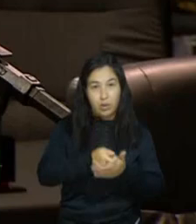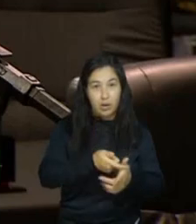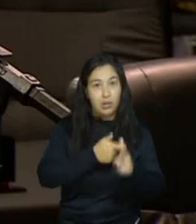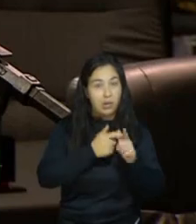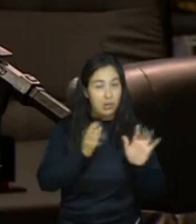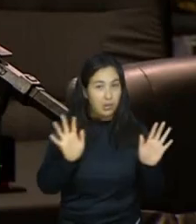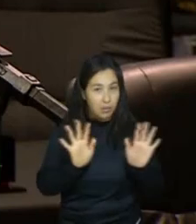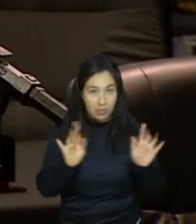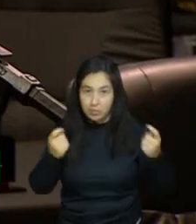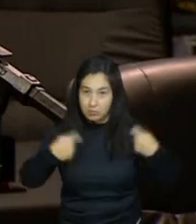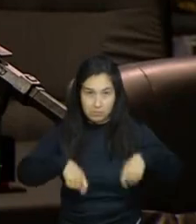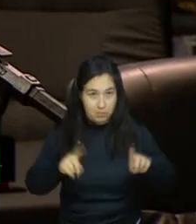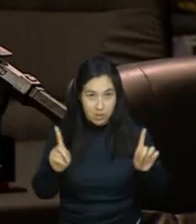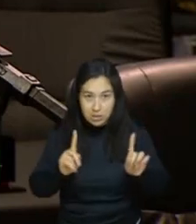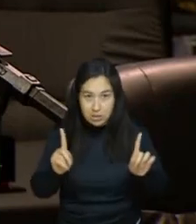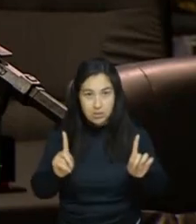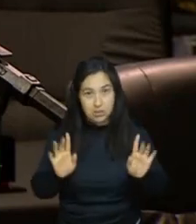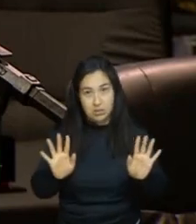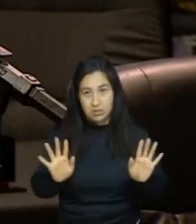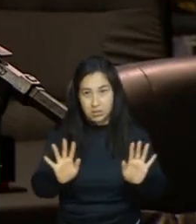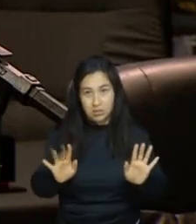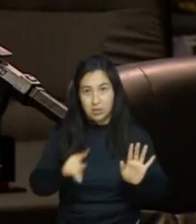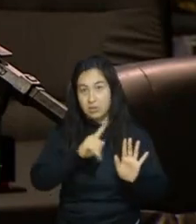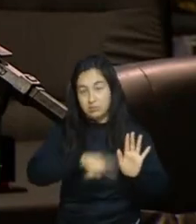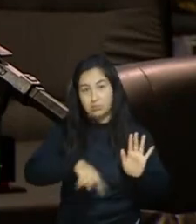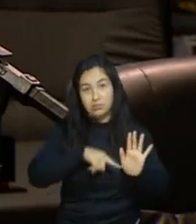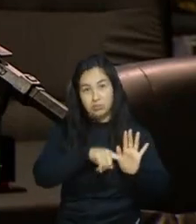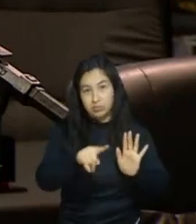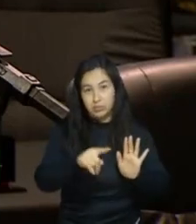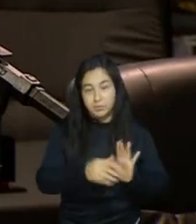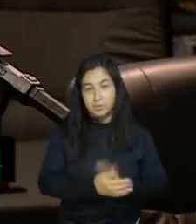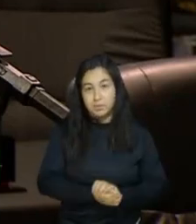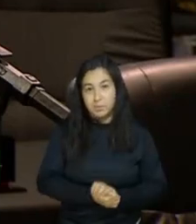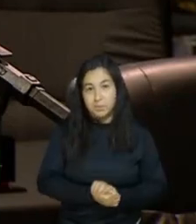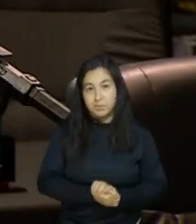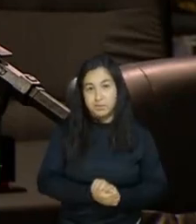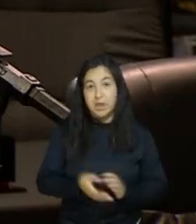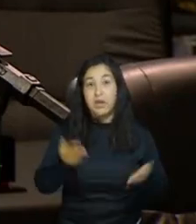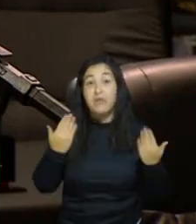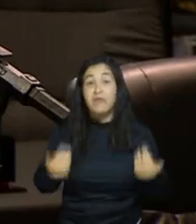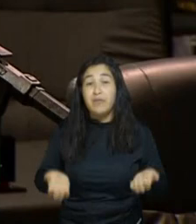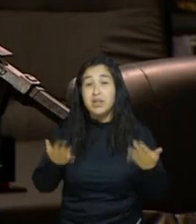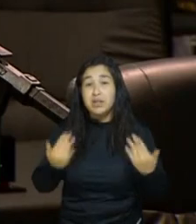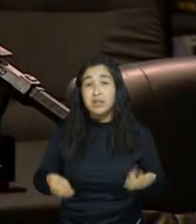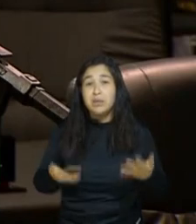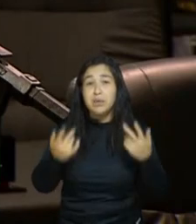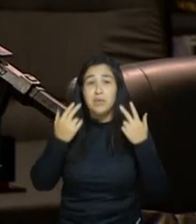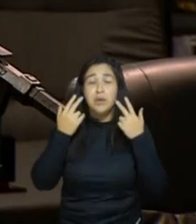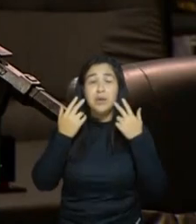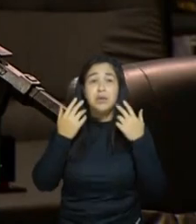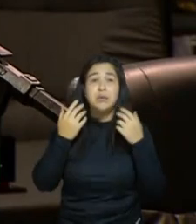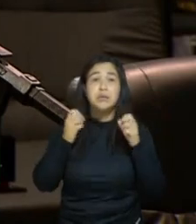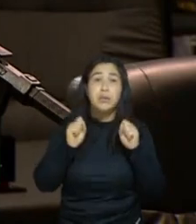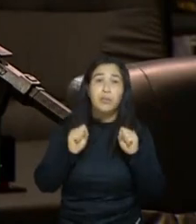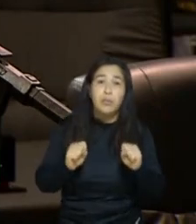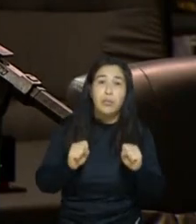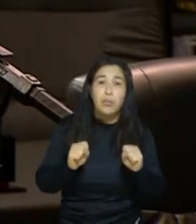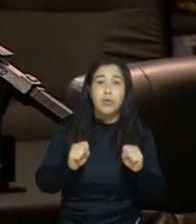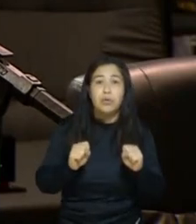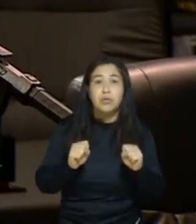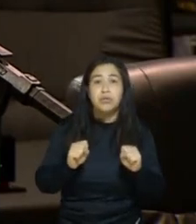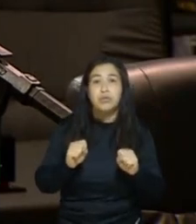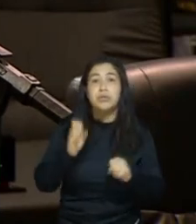disse, casos absolutamente isolados, né, e flexibilizando os procedimentos. Aleluia! Eu acho que